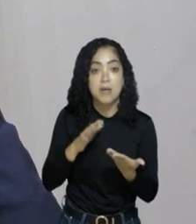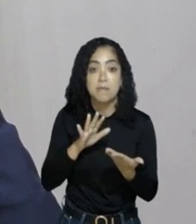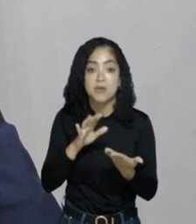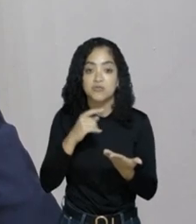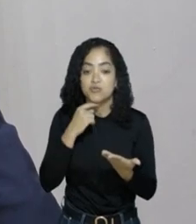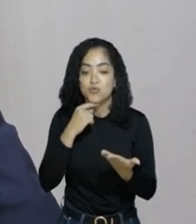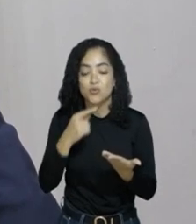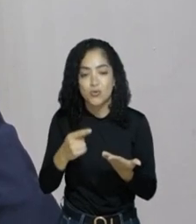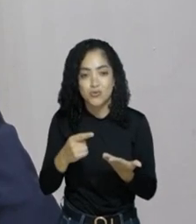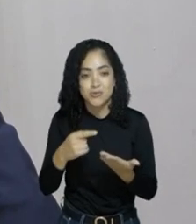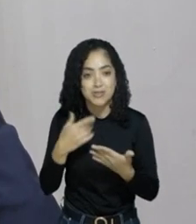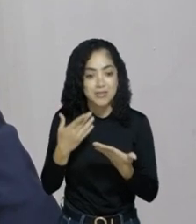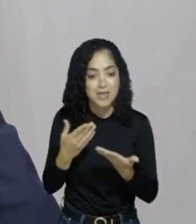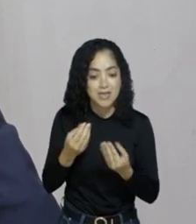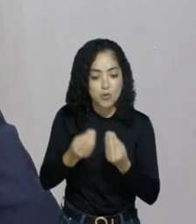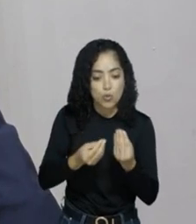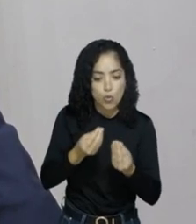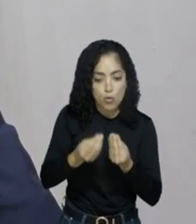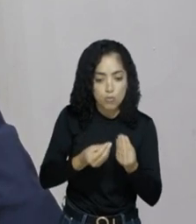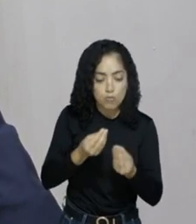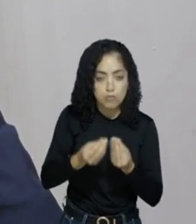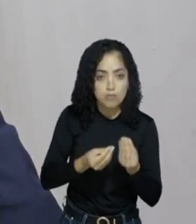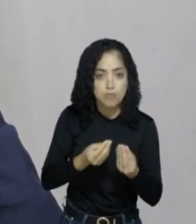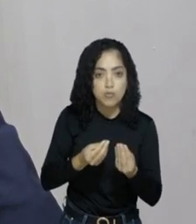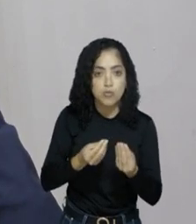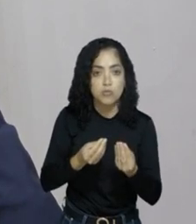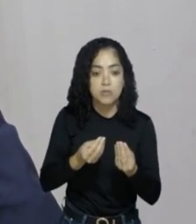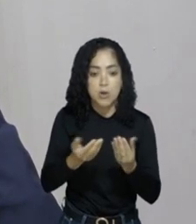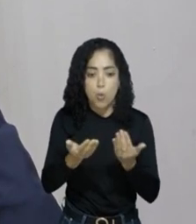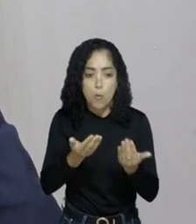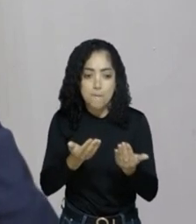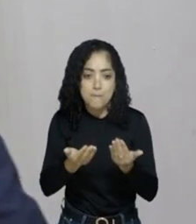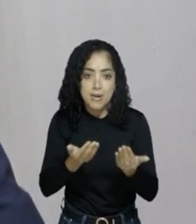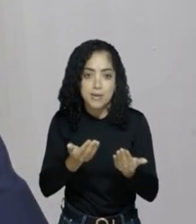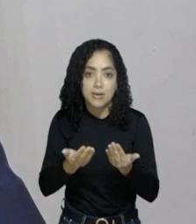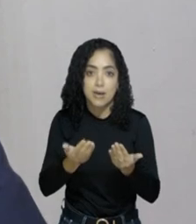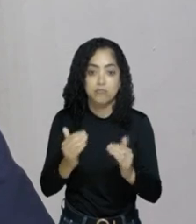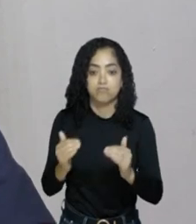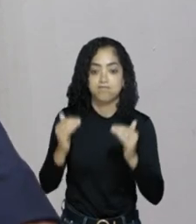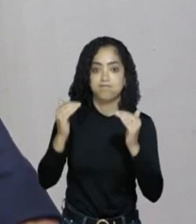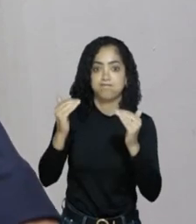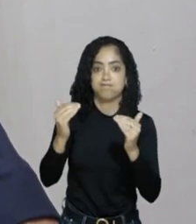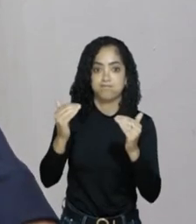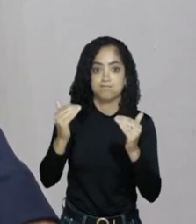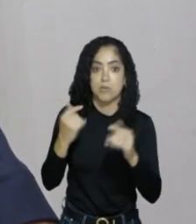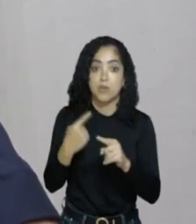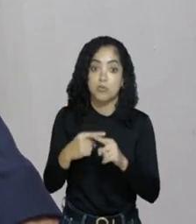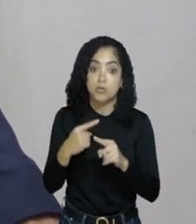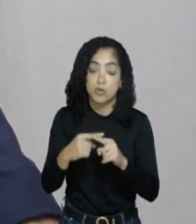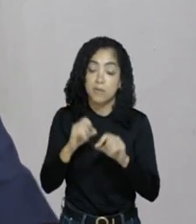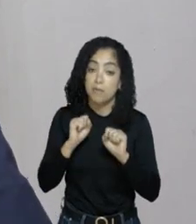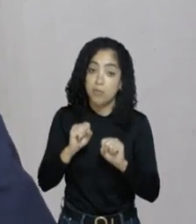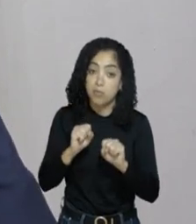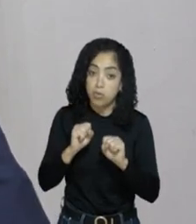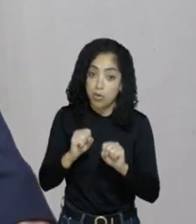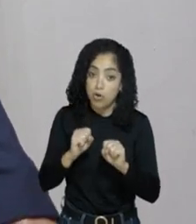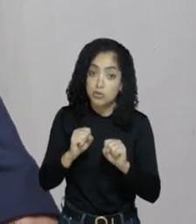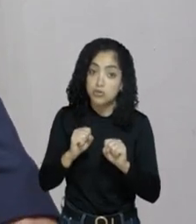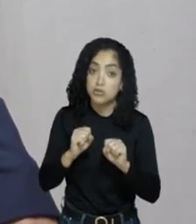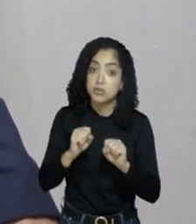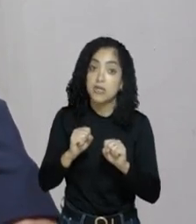não conseguimos medir ou mensurar a magnitude porque nós podemos estar abrindo as portas aí para um futuro